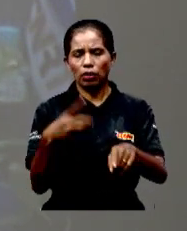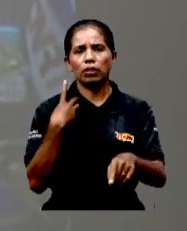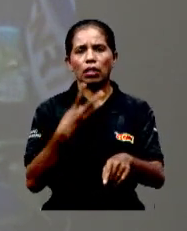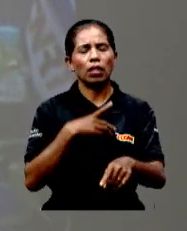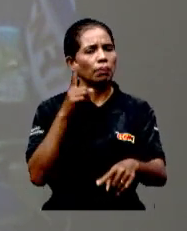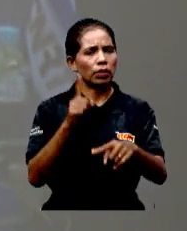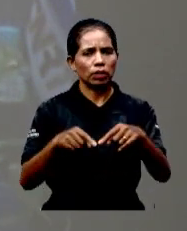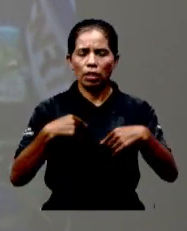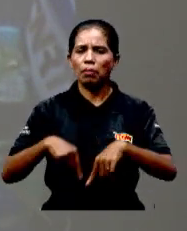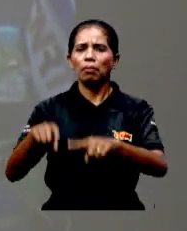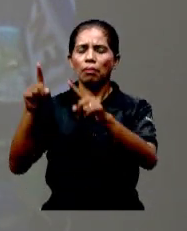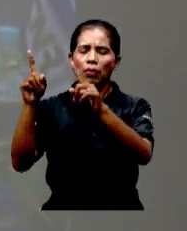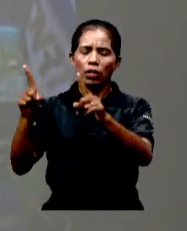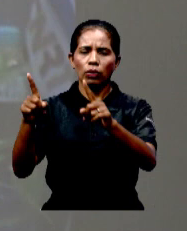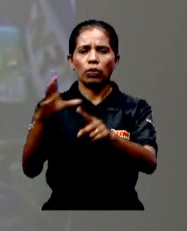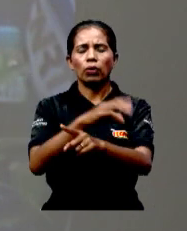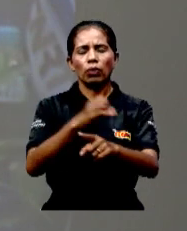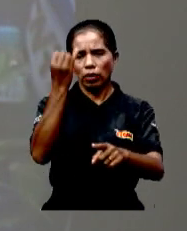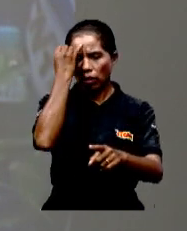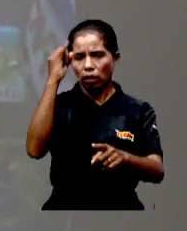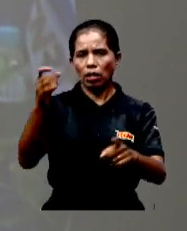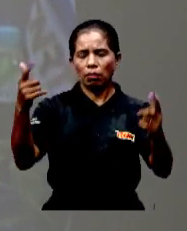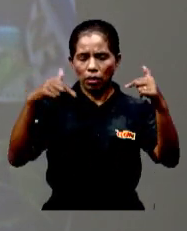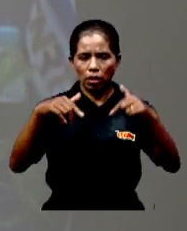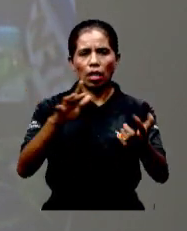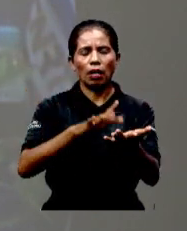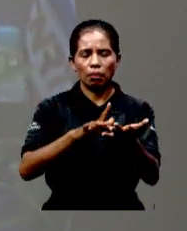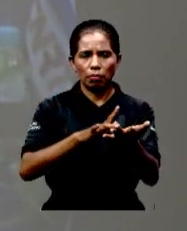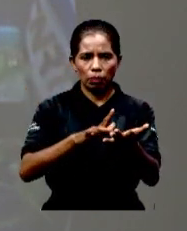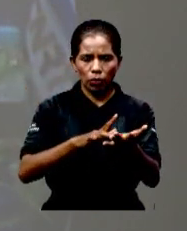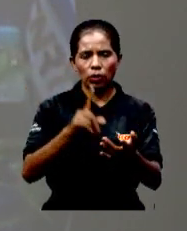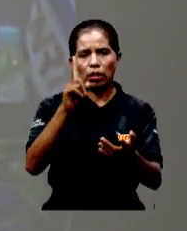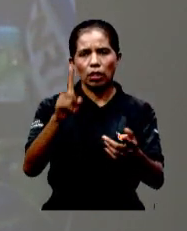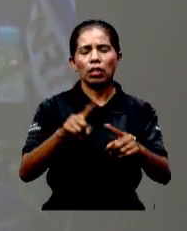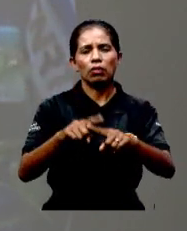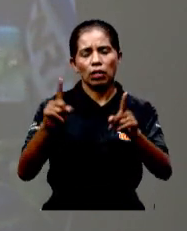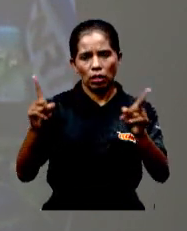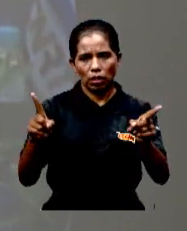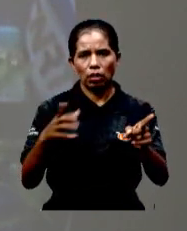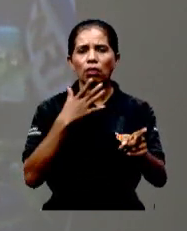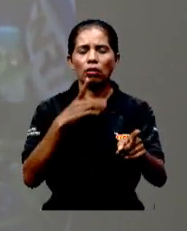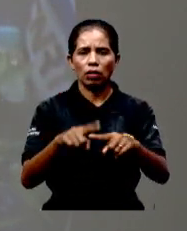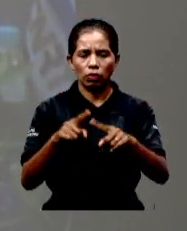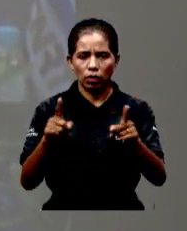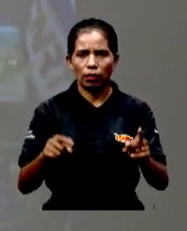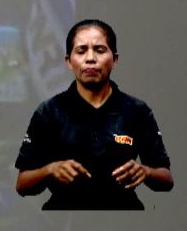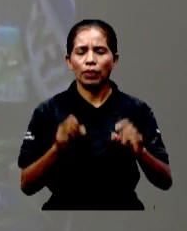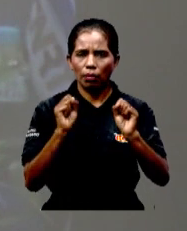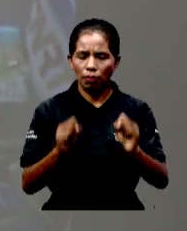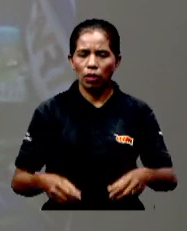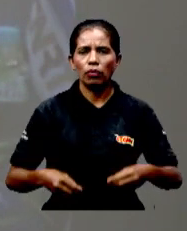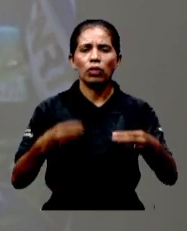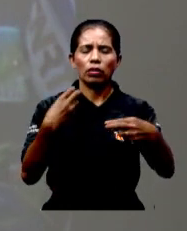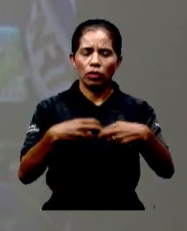ia ia indi ne ba. I mai para ai moru paracetamol ida ni kor ne muda tia. Ina ne bile afeta ba